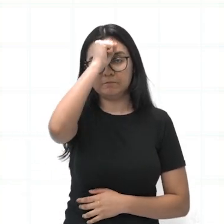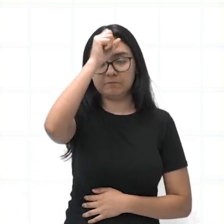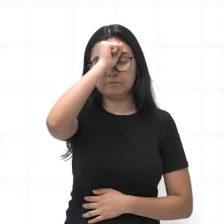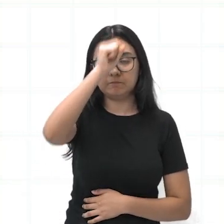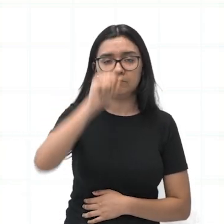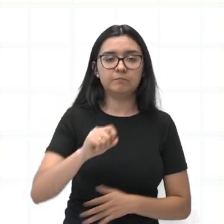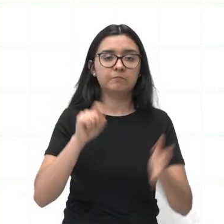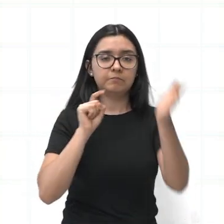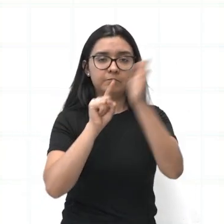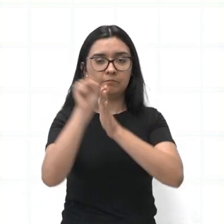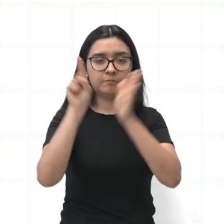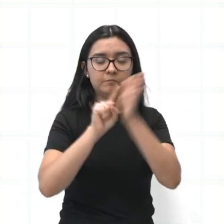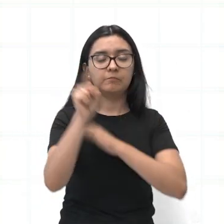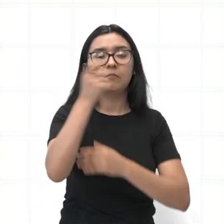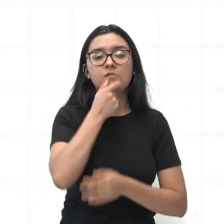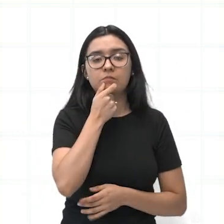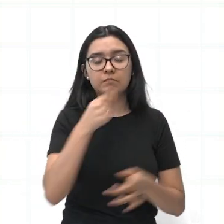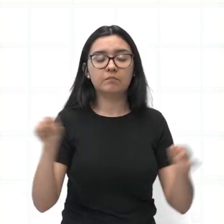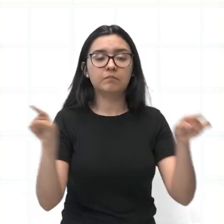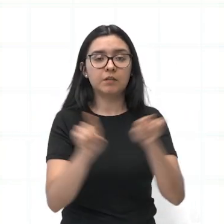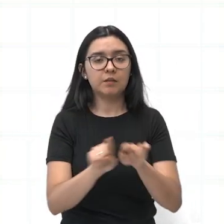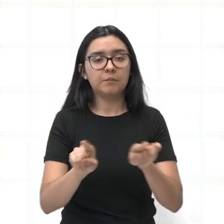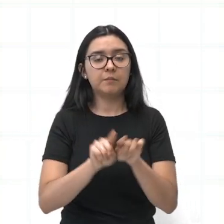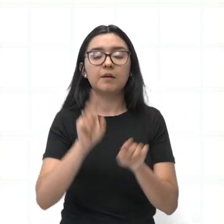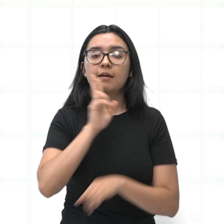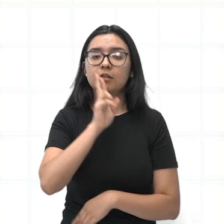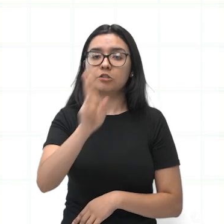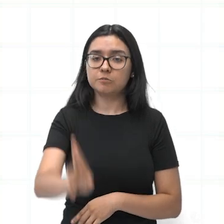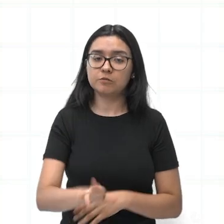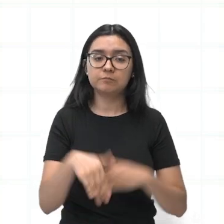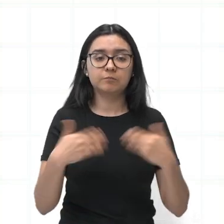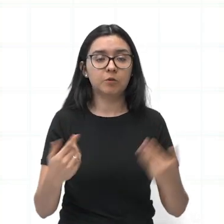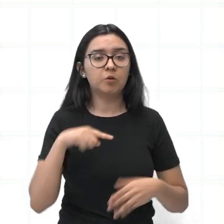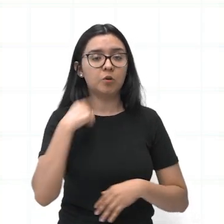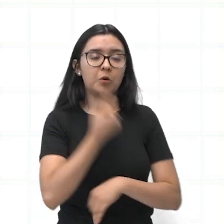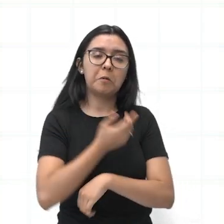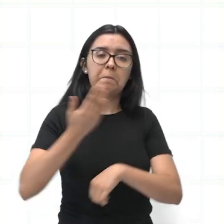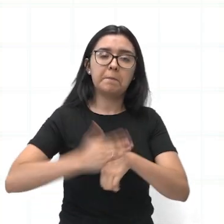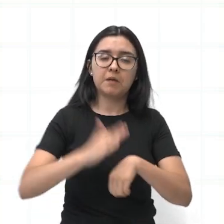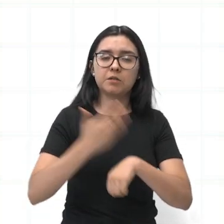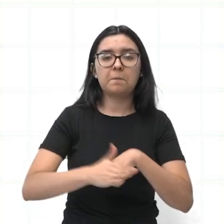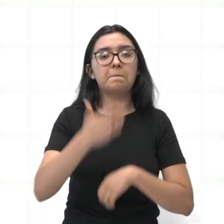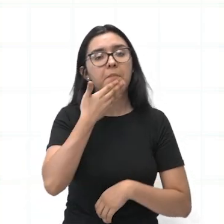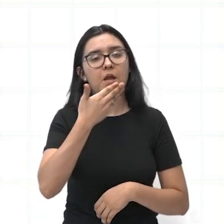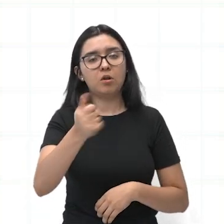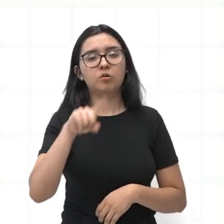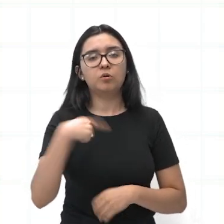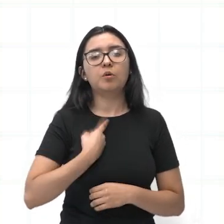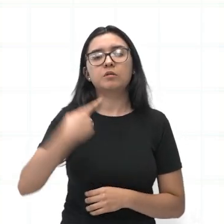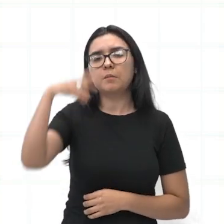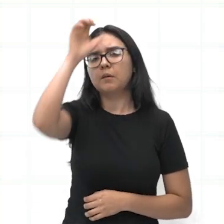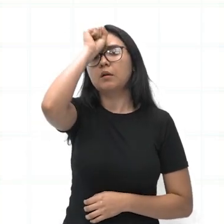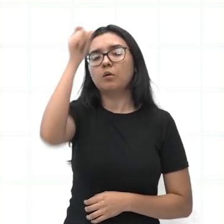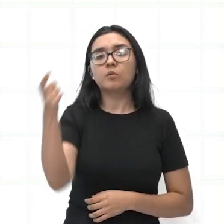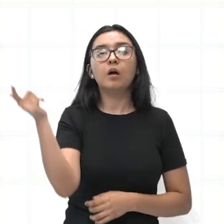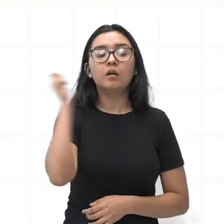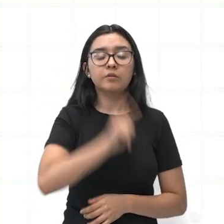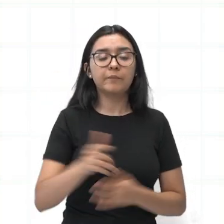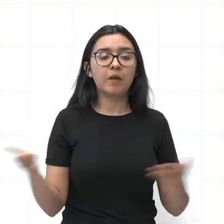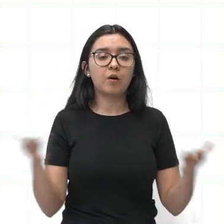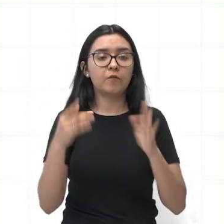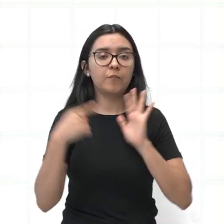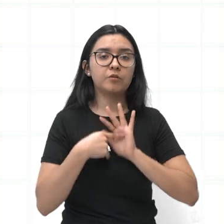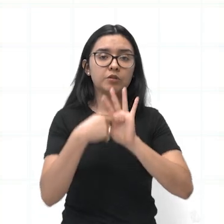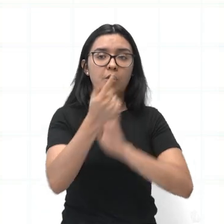fazer perguntas, aprendam a responder, então quanto mais a gente praticar, melhor. E eu vou mostrar para vocês mais um